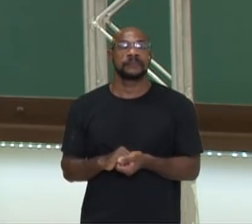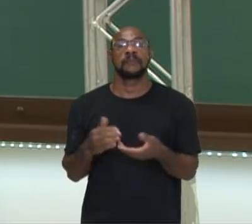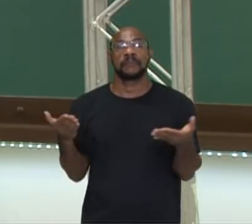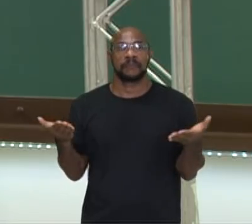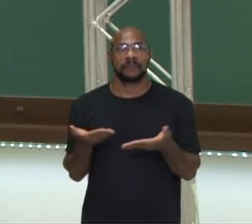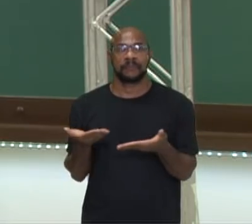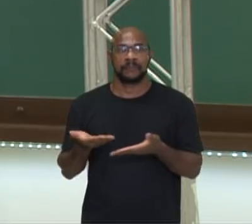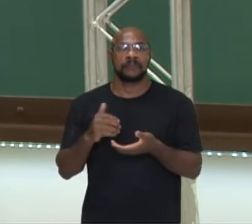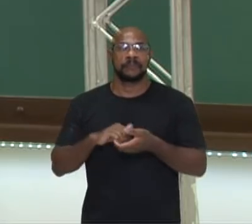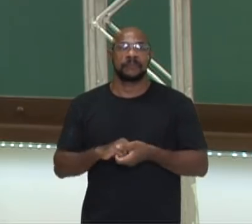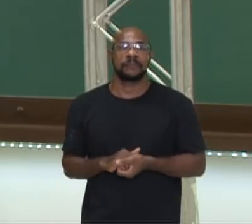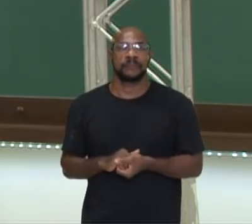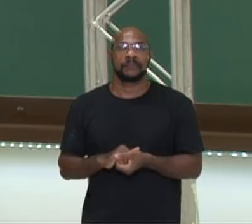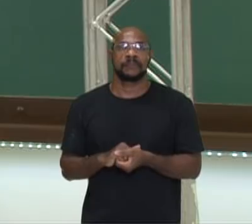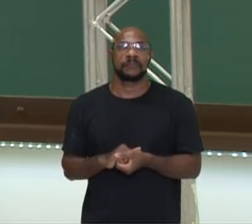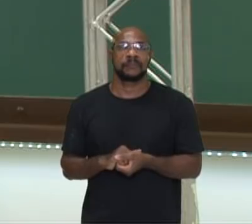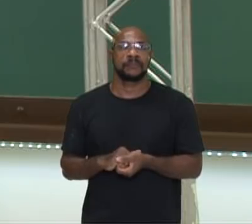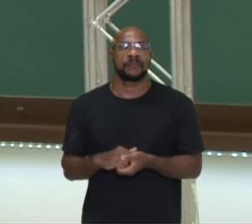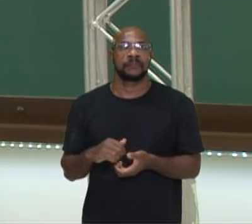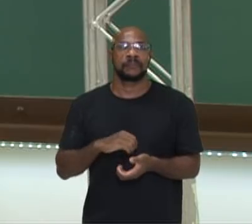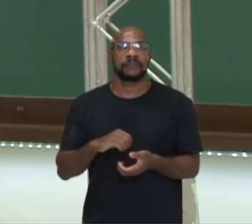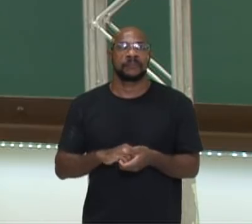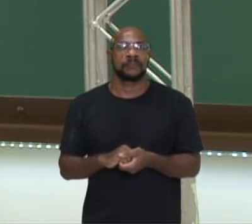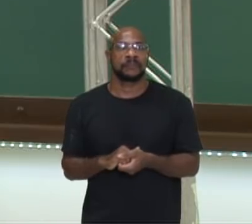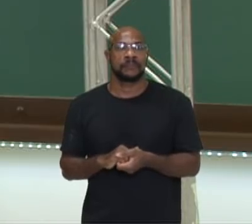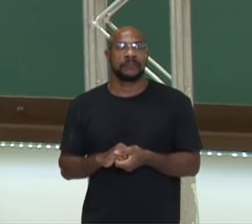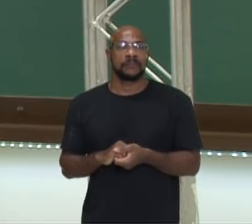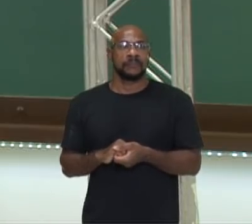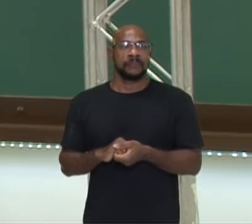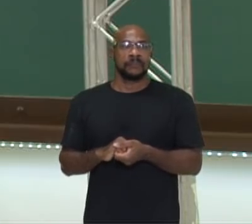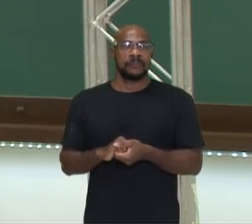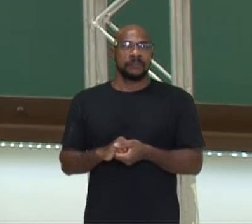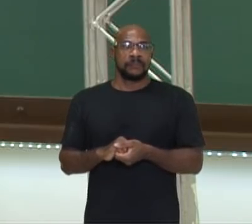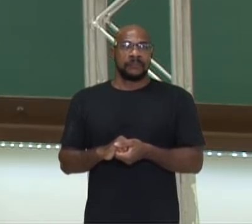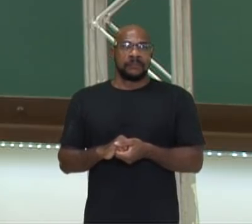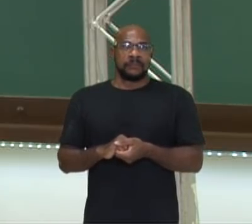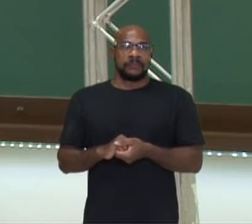Agora, eu vou transformar o 3 inteiros em 1/2.